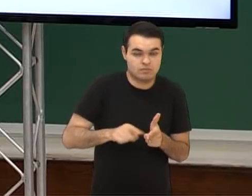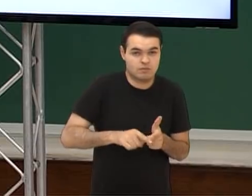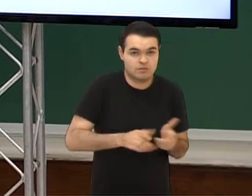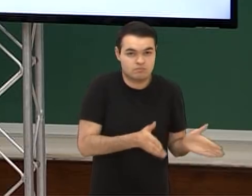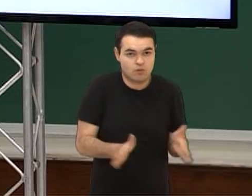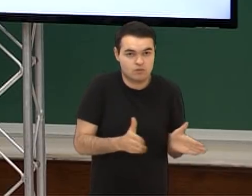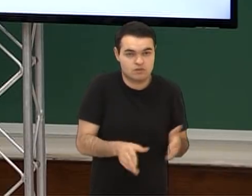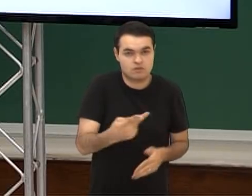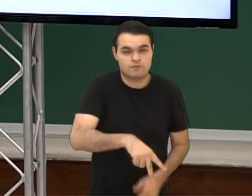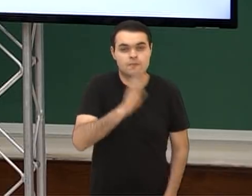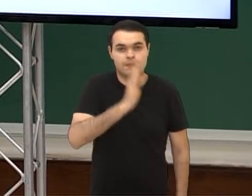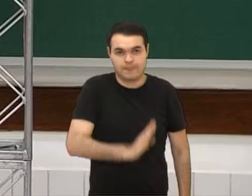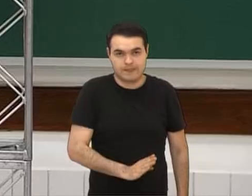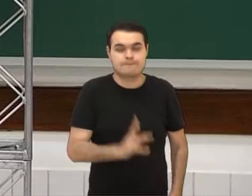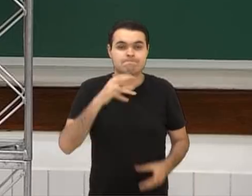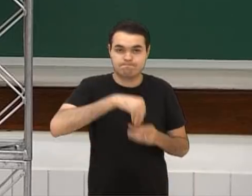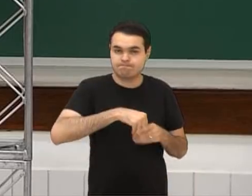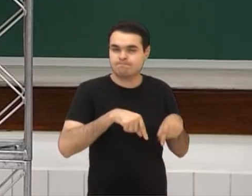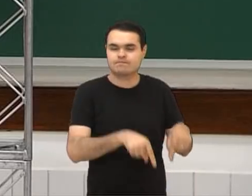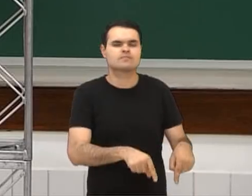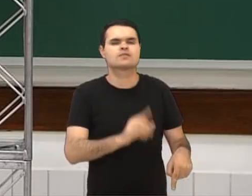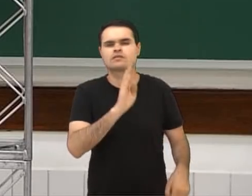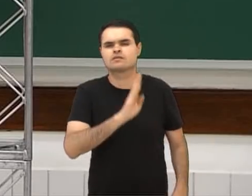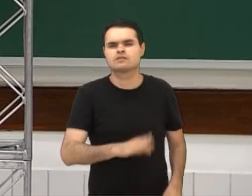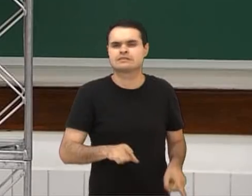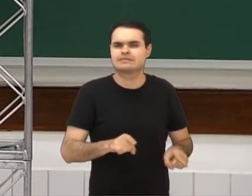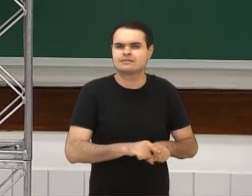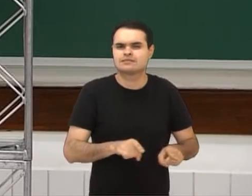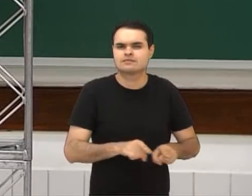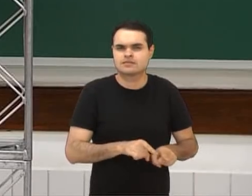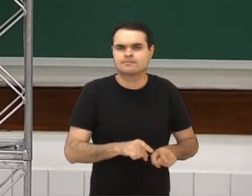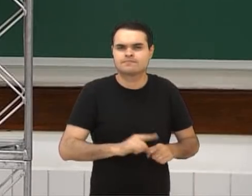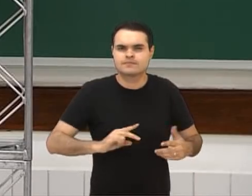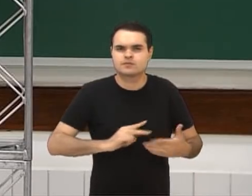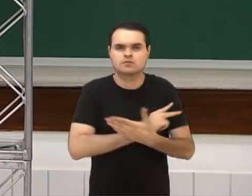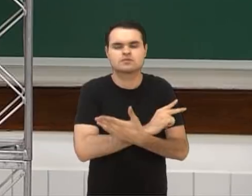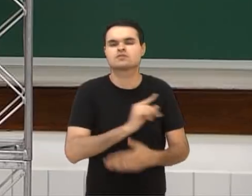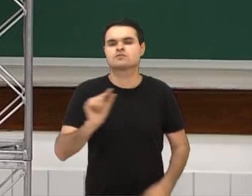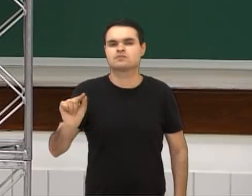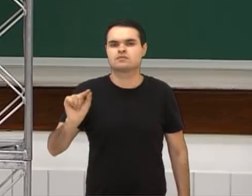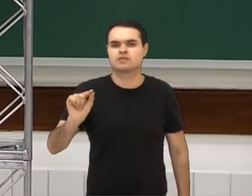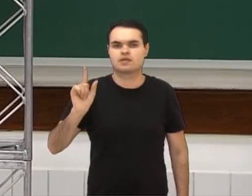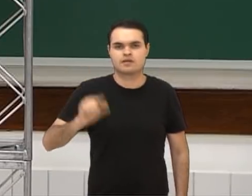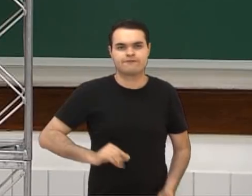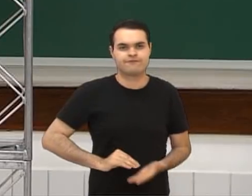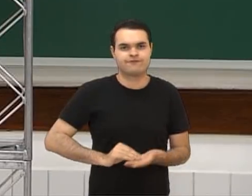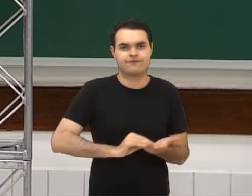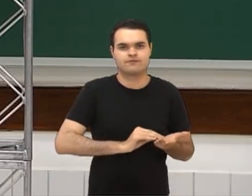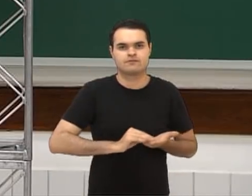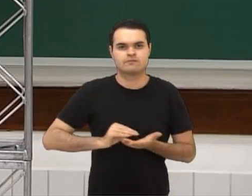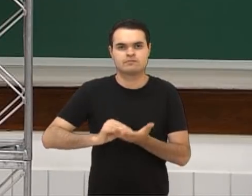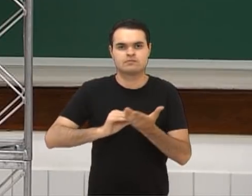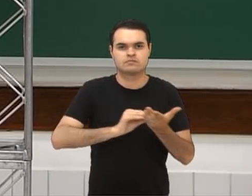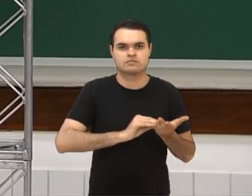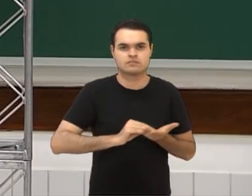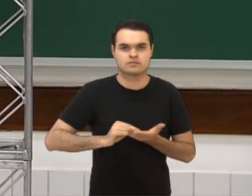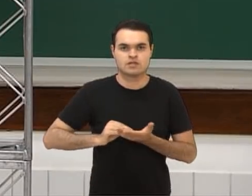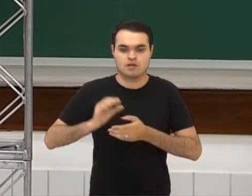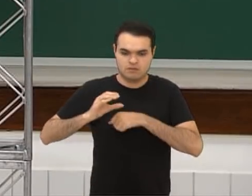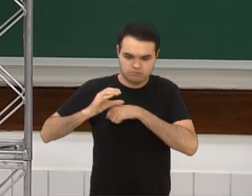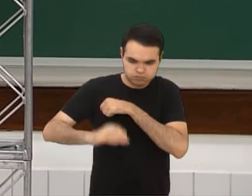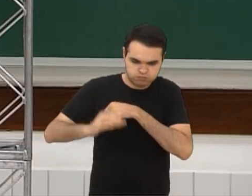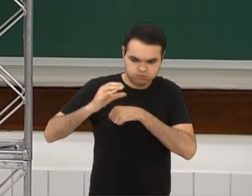Brasil. Internamente, o Brasil também passou a sofrer aí com a falta de investimentos históricos